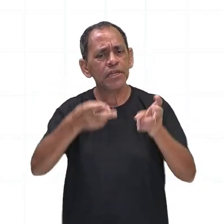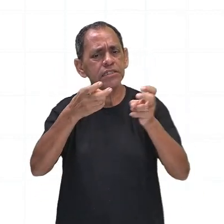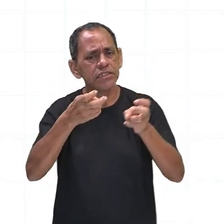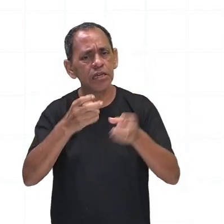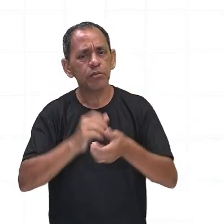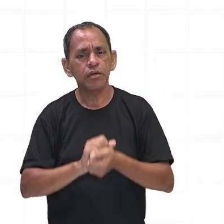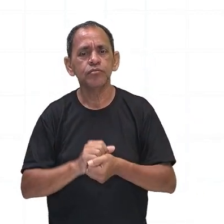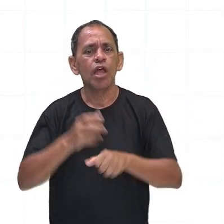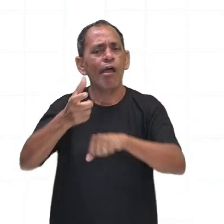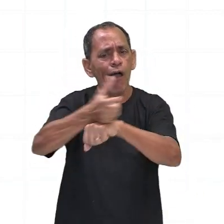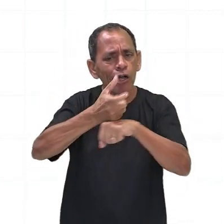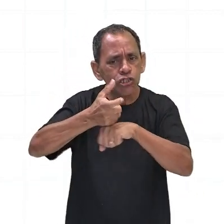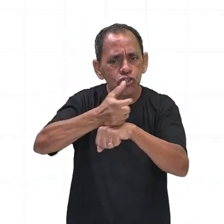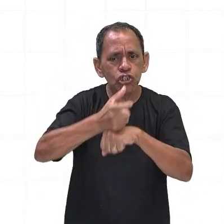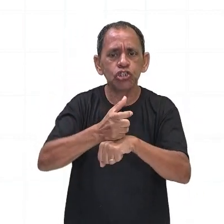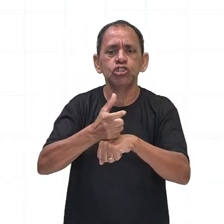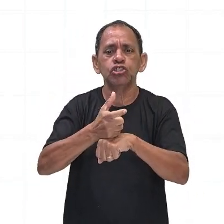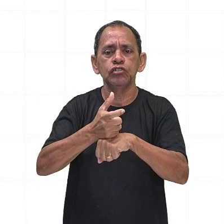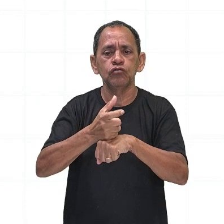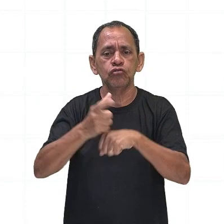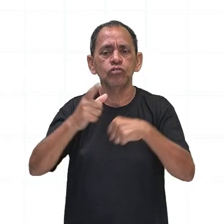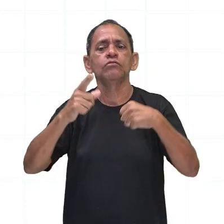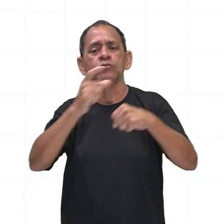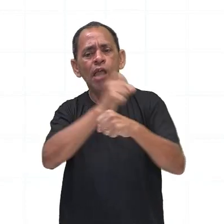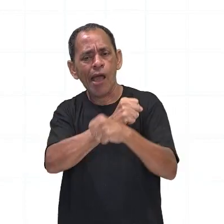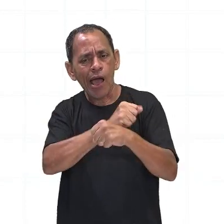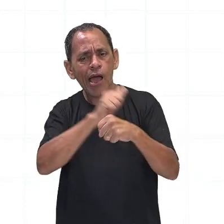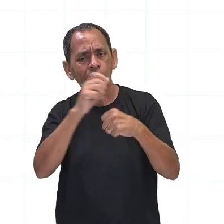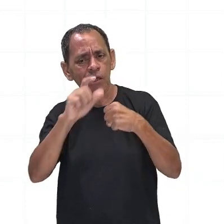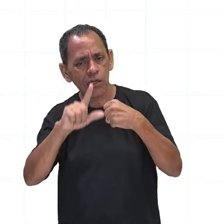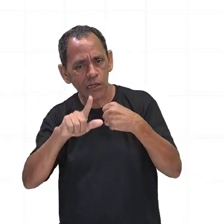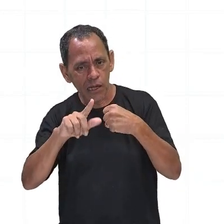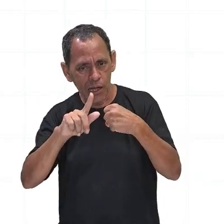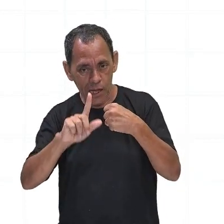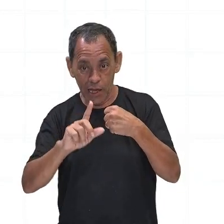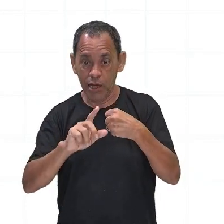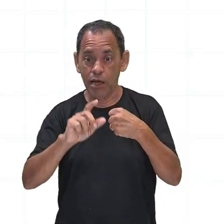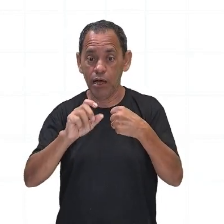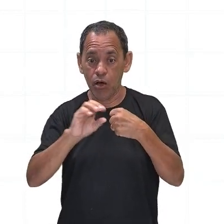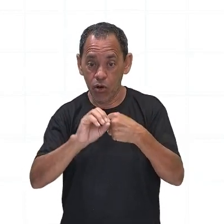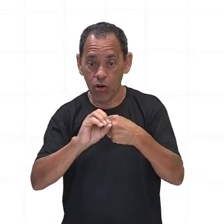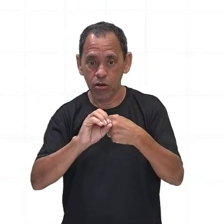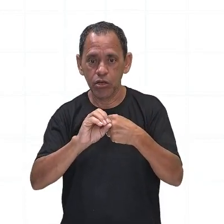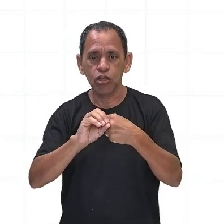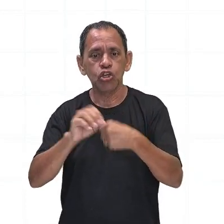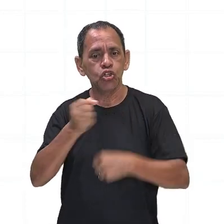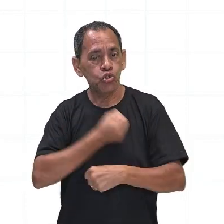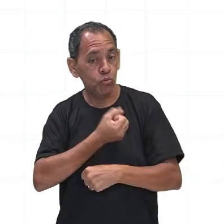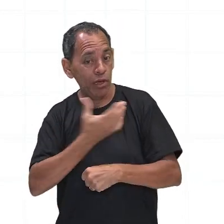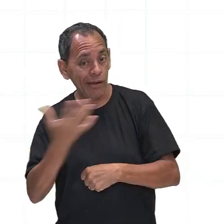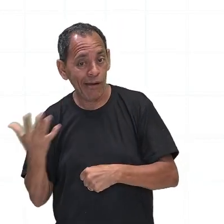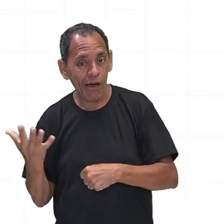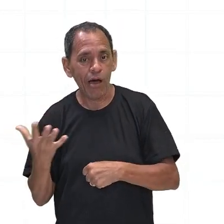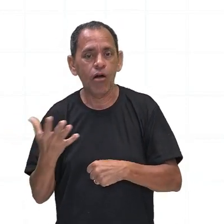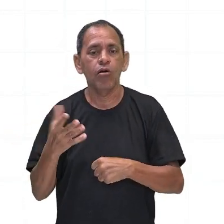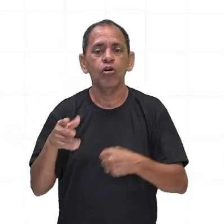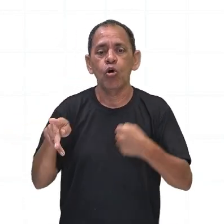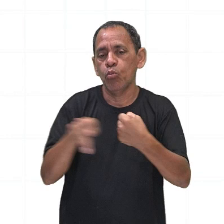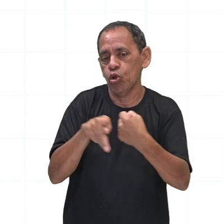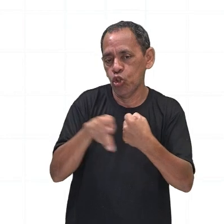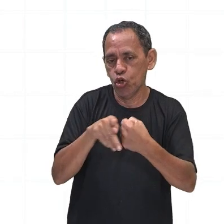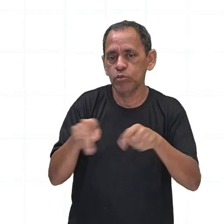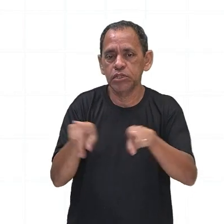essas palavras estão ao redor de um substantivo. E todas essas palavras aí, certo? O substantivo é